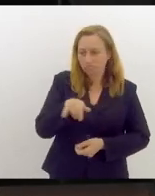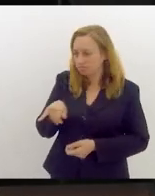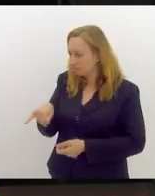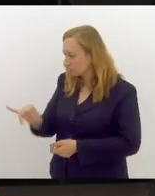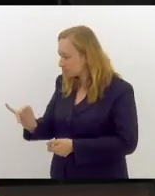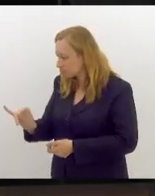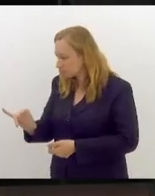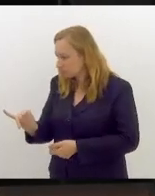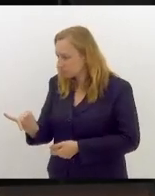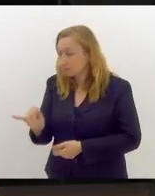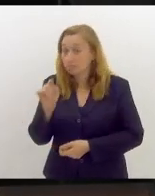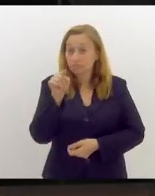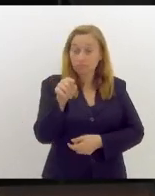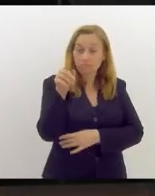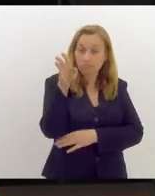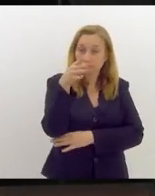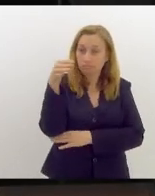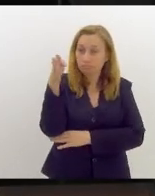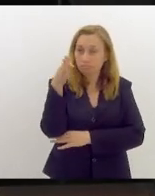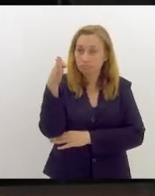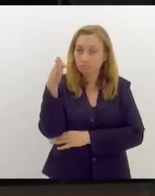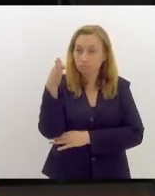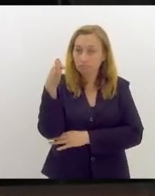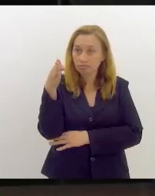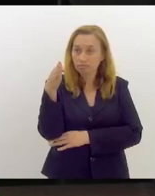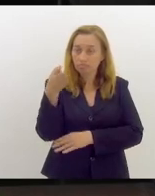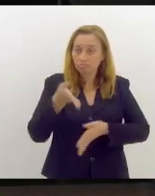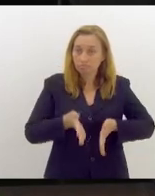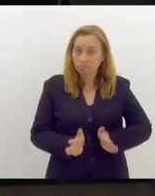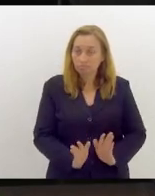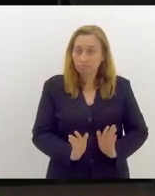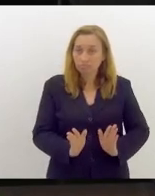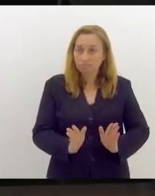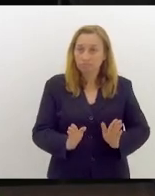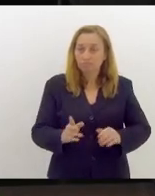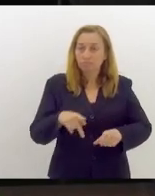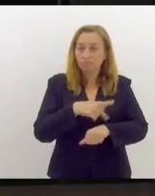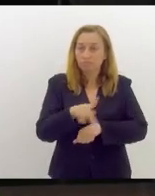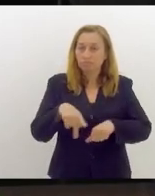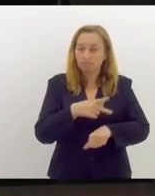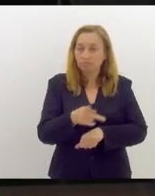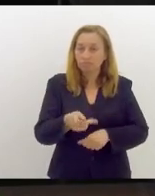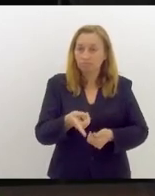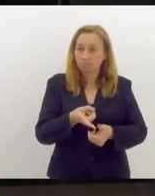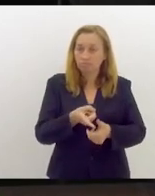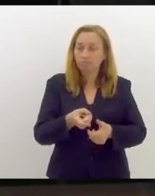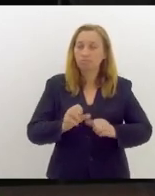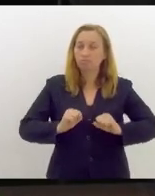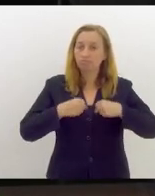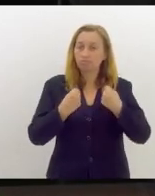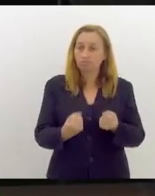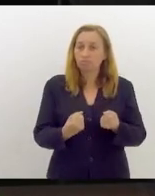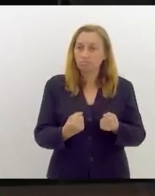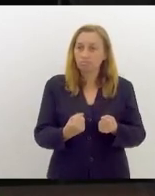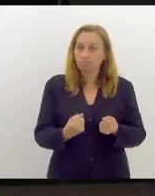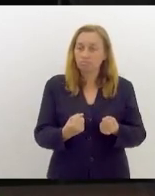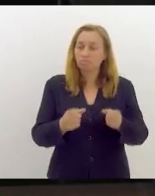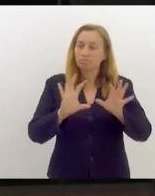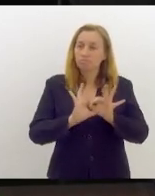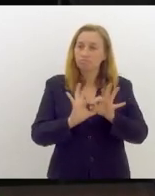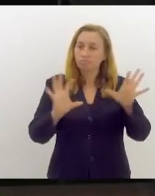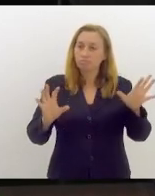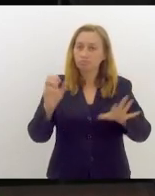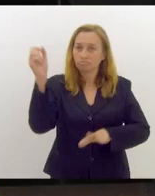Essa é a bandeira daqueles e daquelas que nasceram nesse país e defendem a